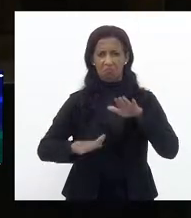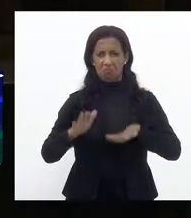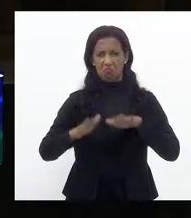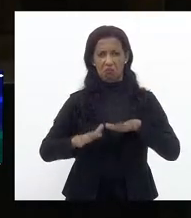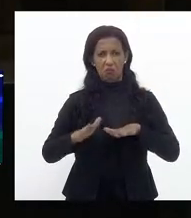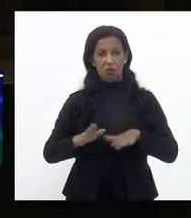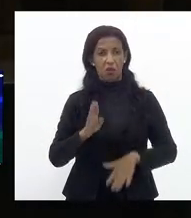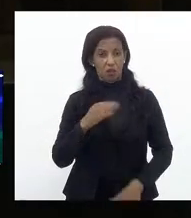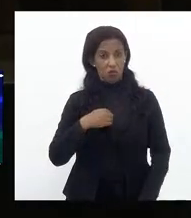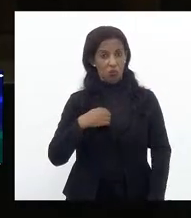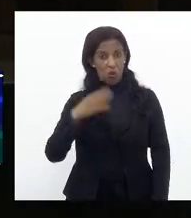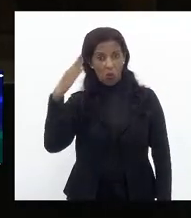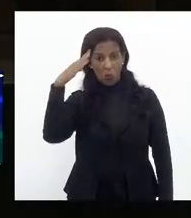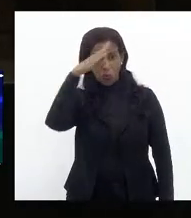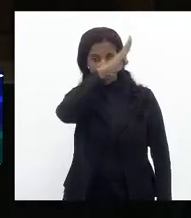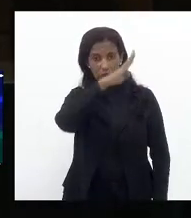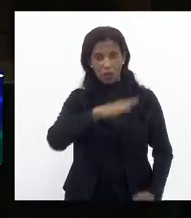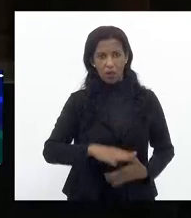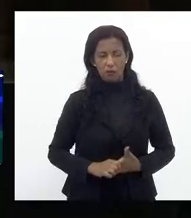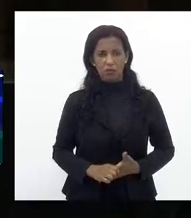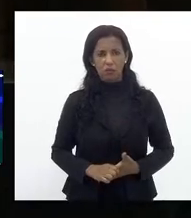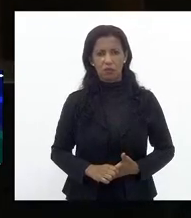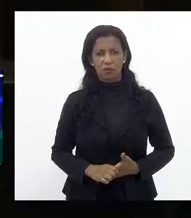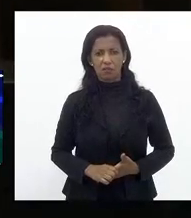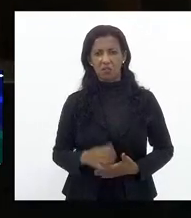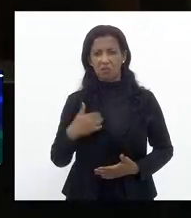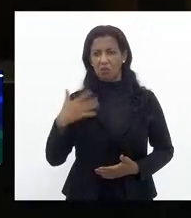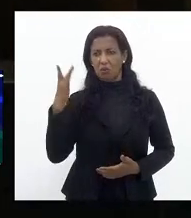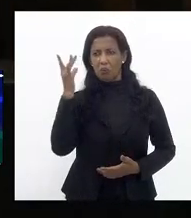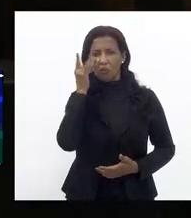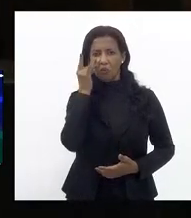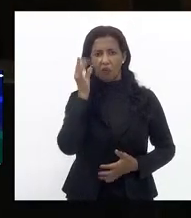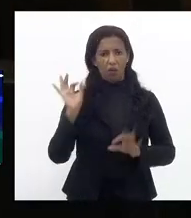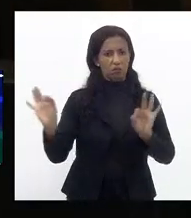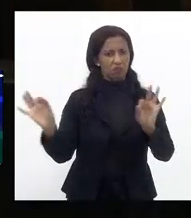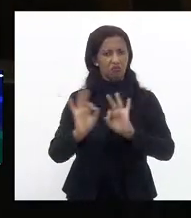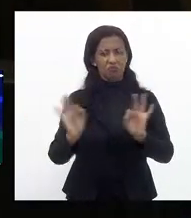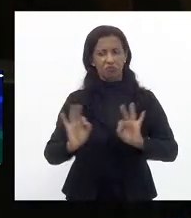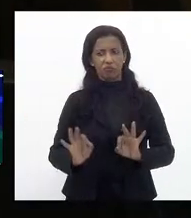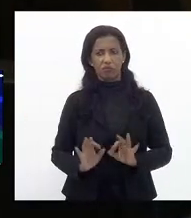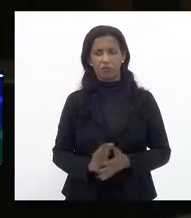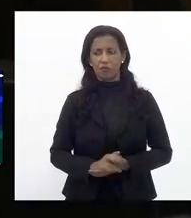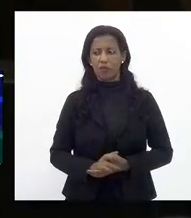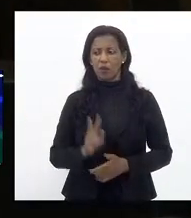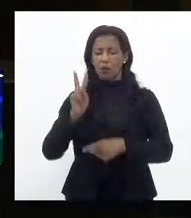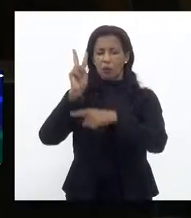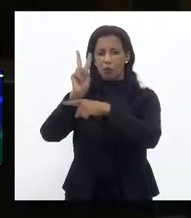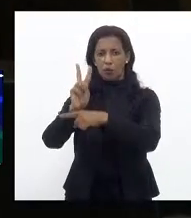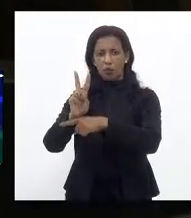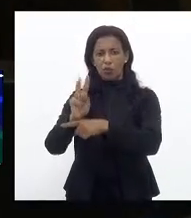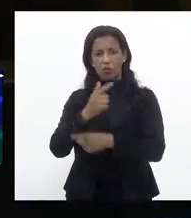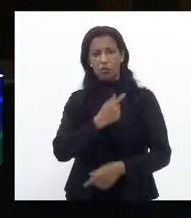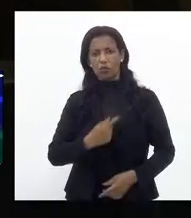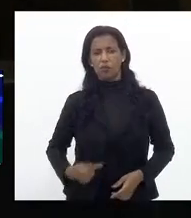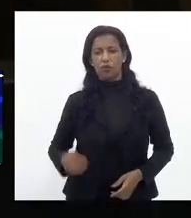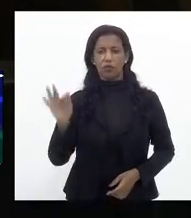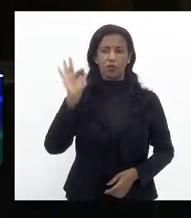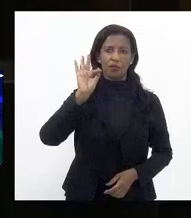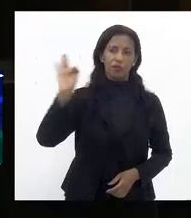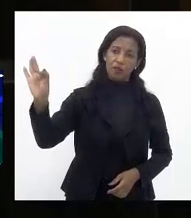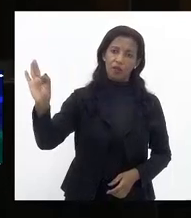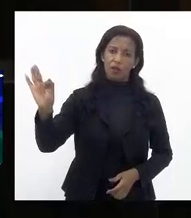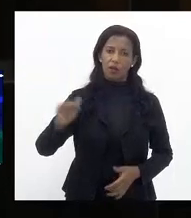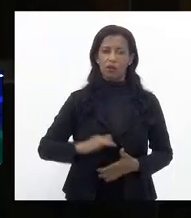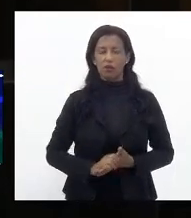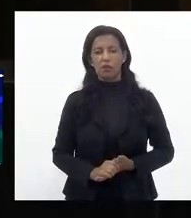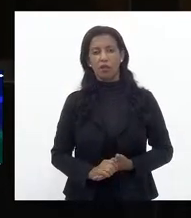uma bolsonarista raiz, e não preciso provar isso para ninguém, defender o governo federal. E nem estou